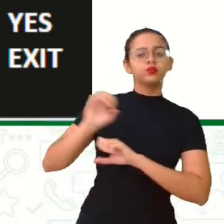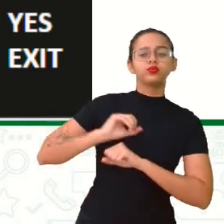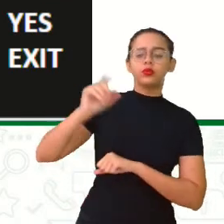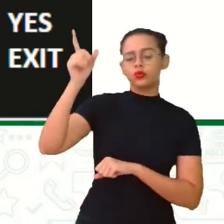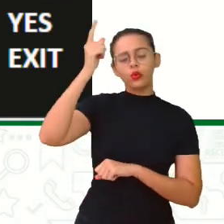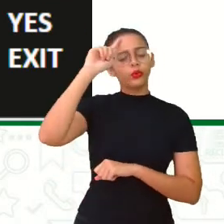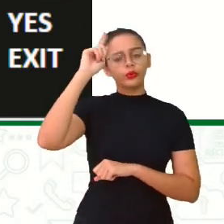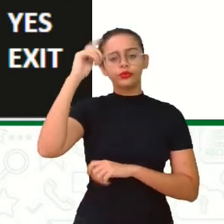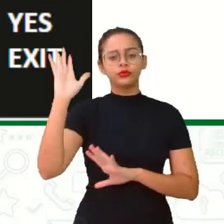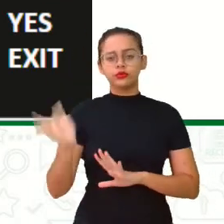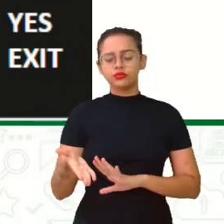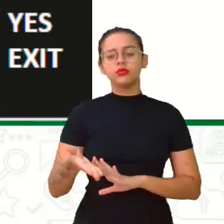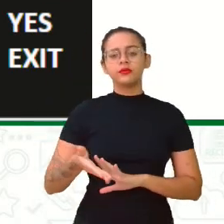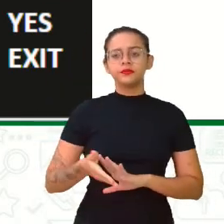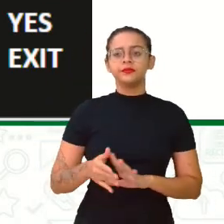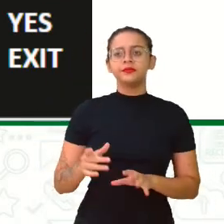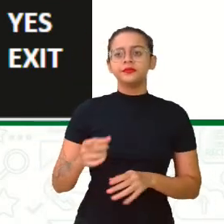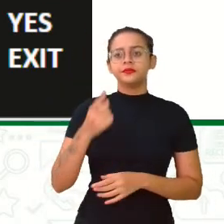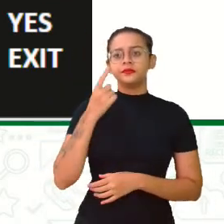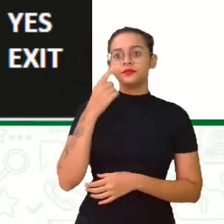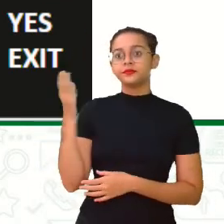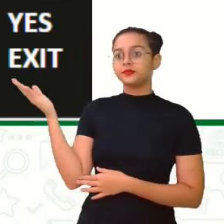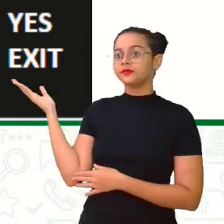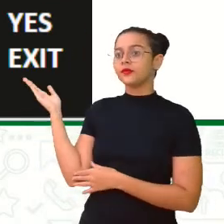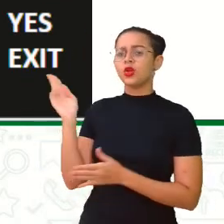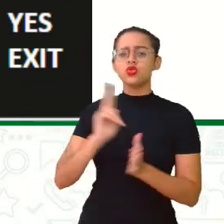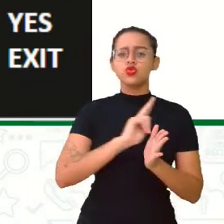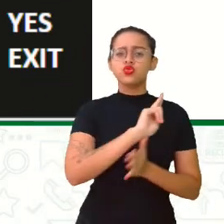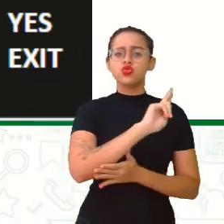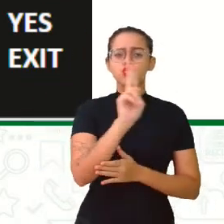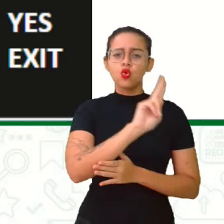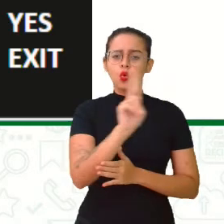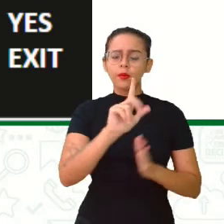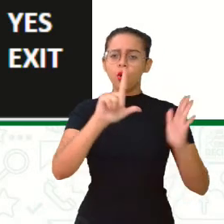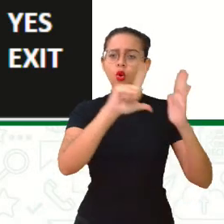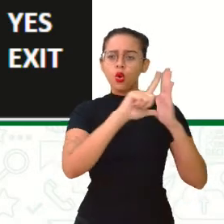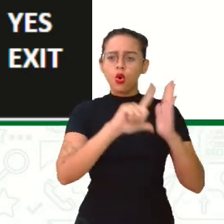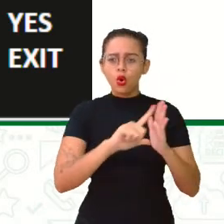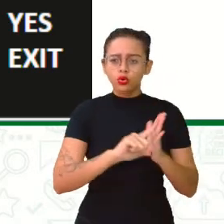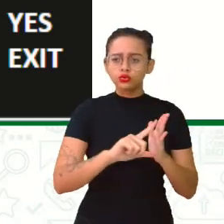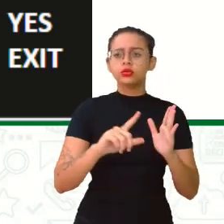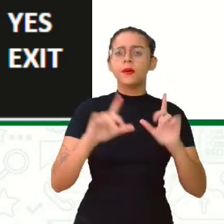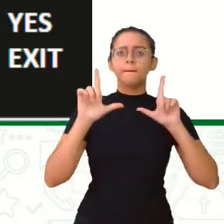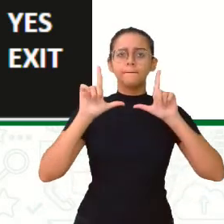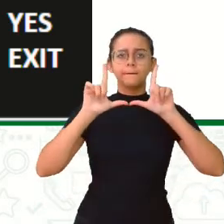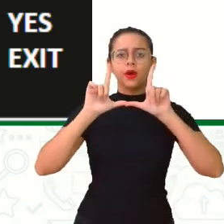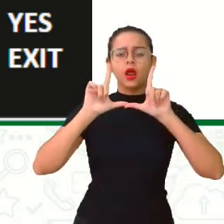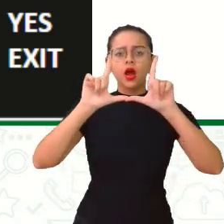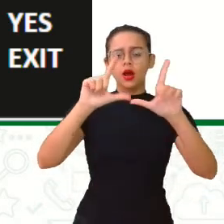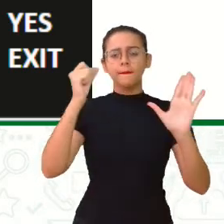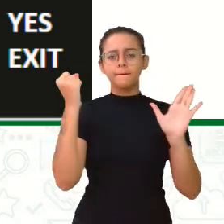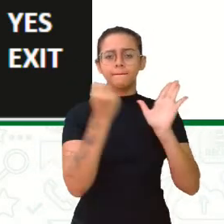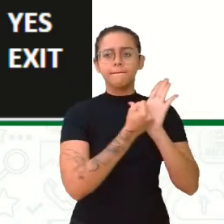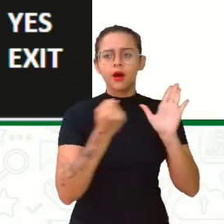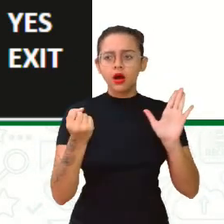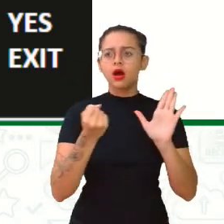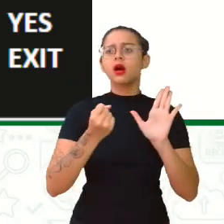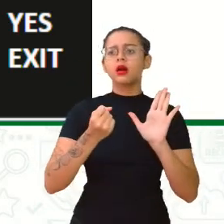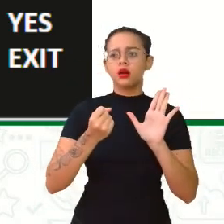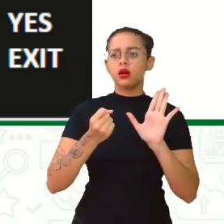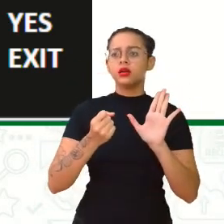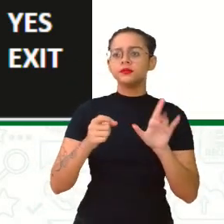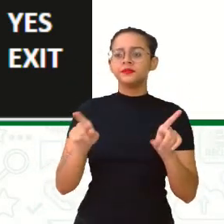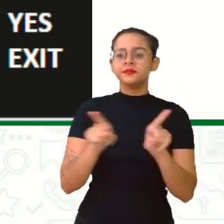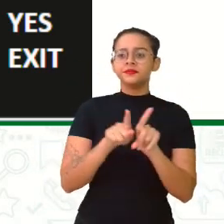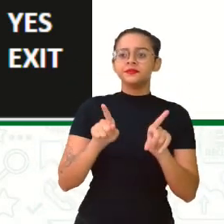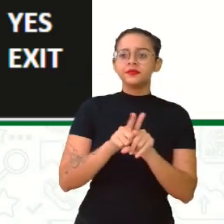dia a dia. Nós temos nomes de lojas, nomes de placas, nomes de marcas, orientações